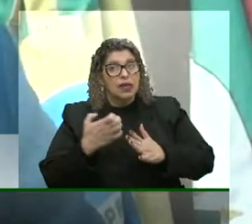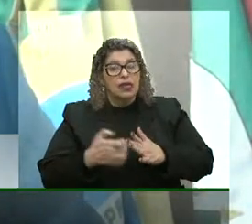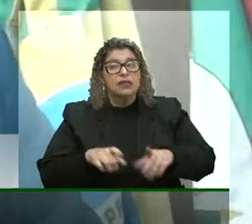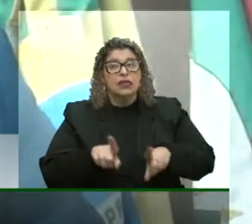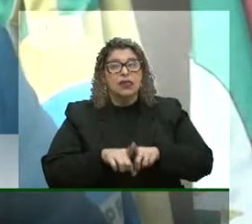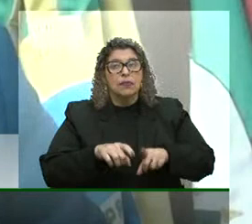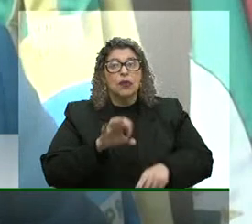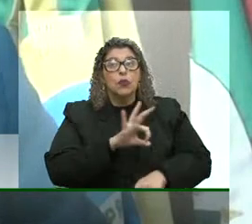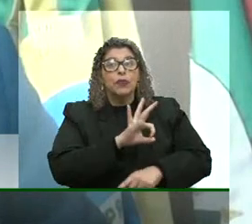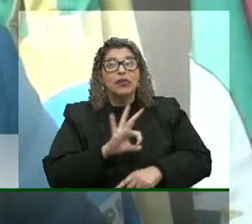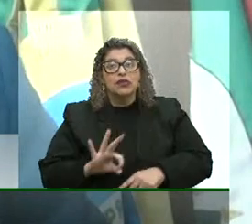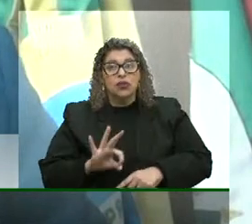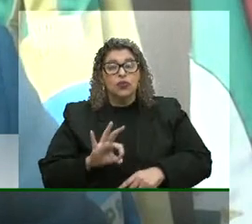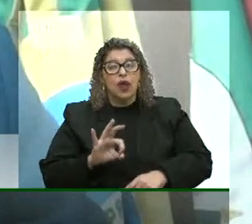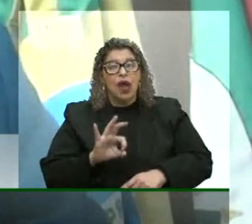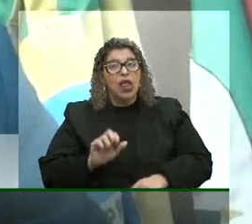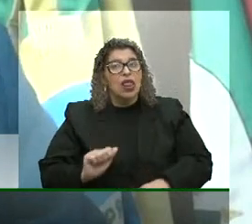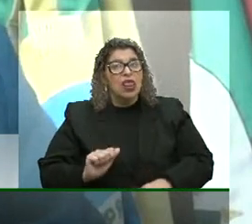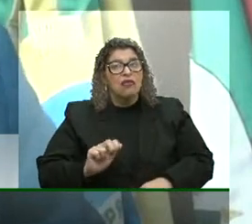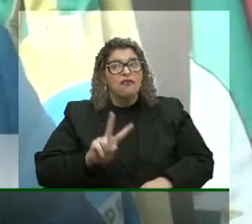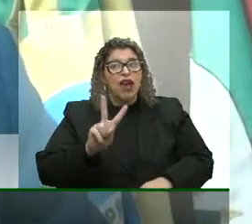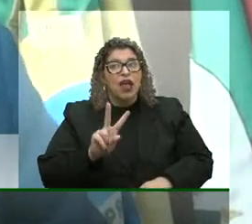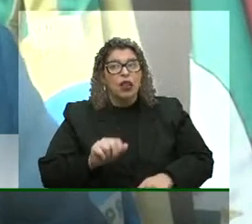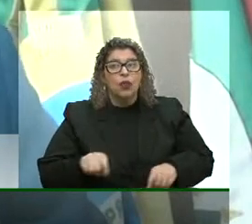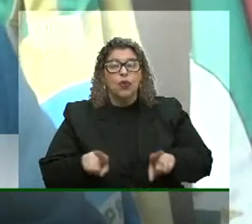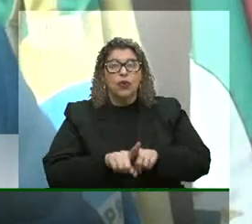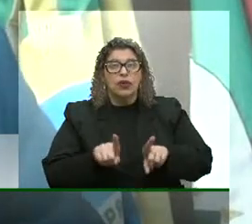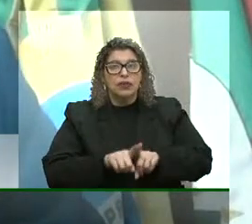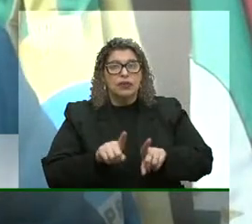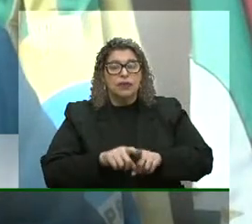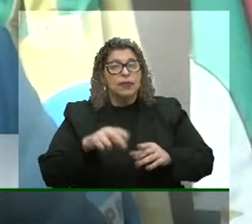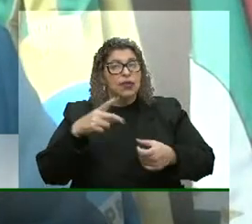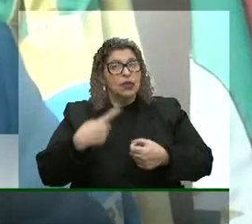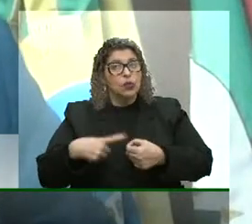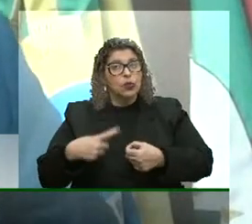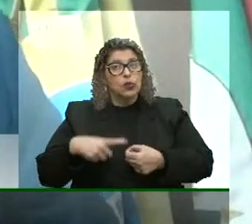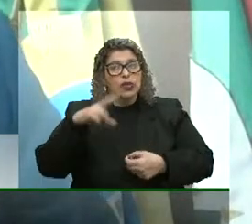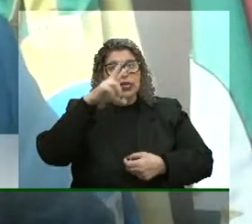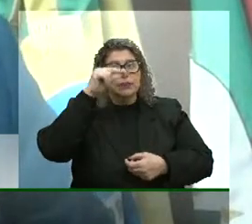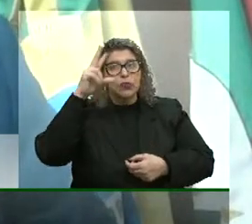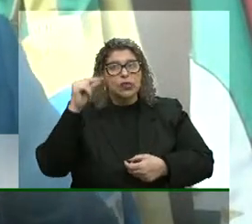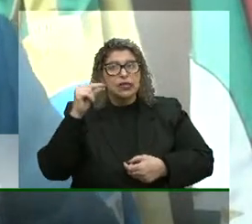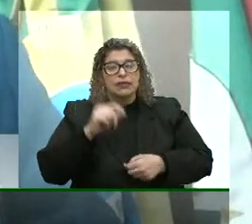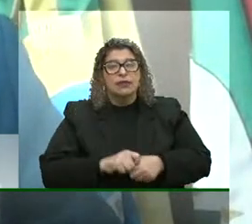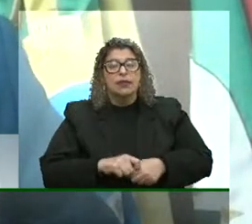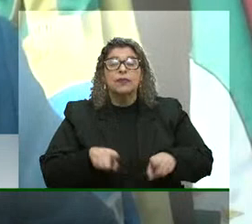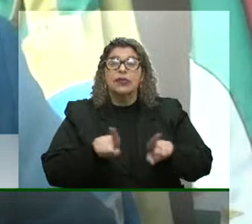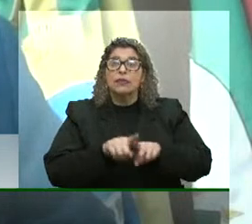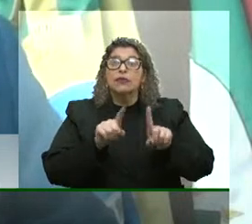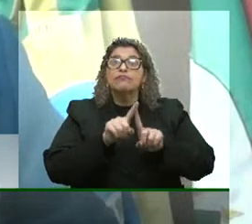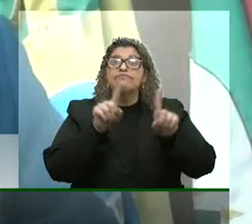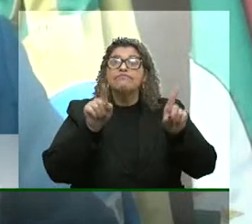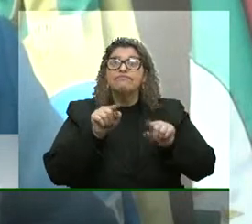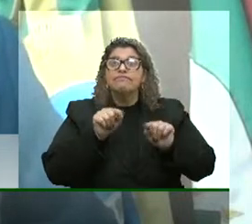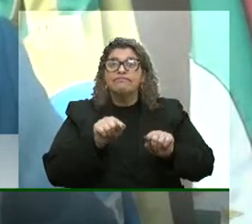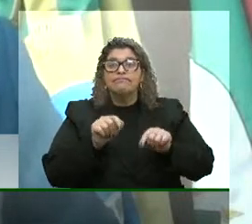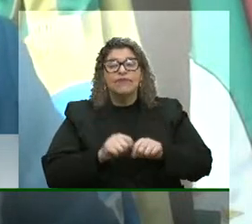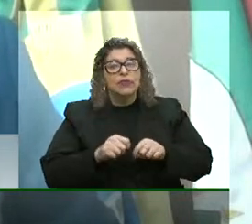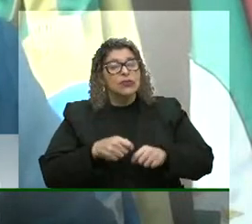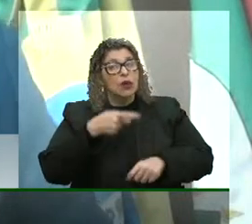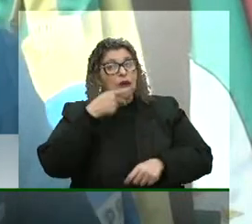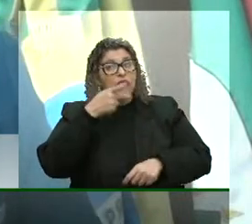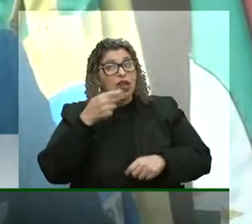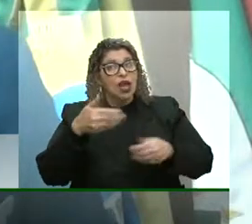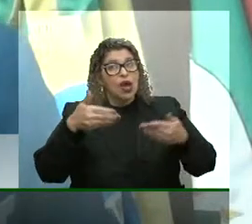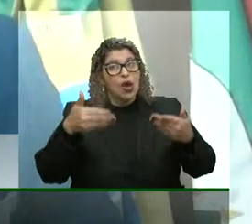um percentual desse valor no PEAT aos municípios. Nessa questão que nós estamos